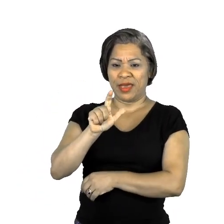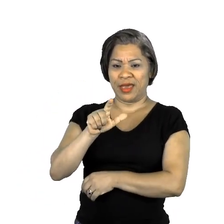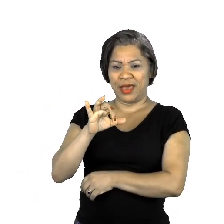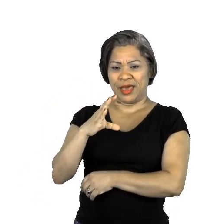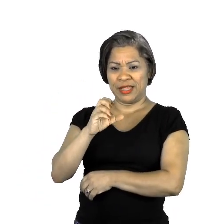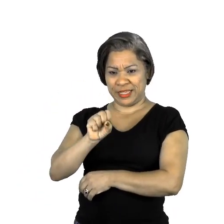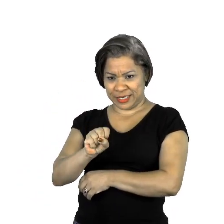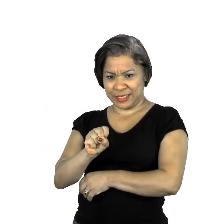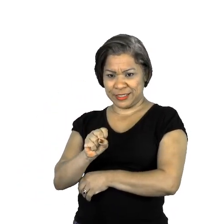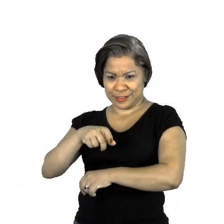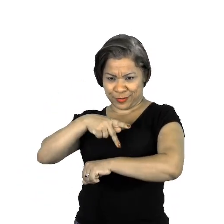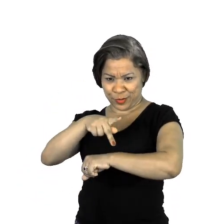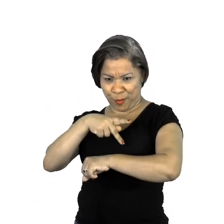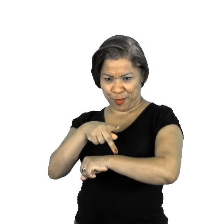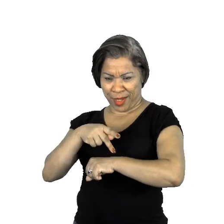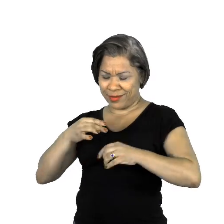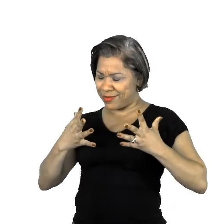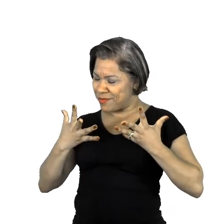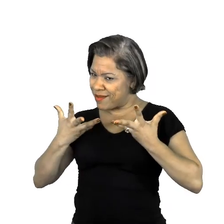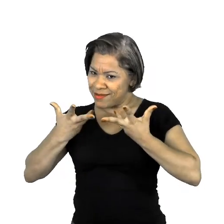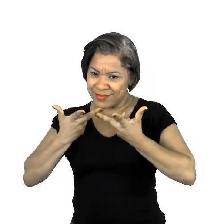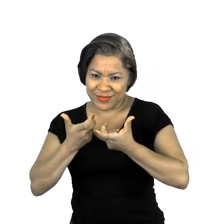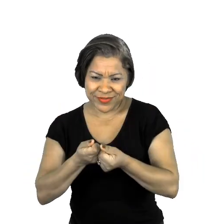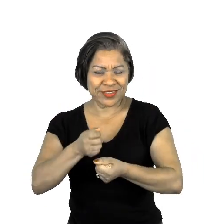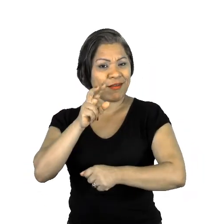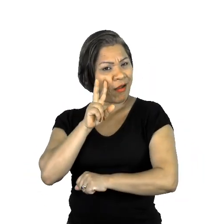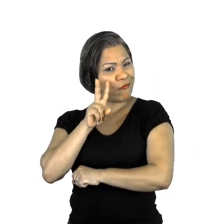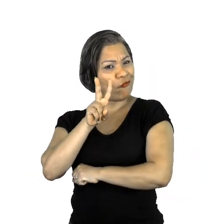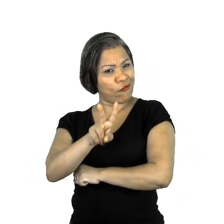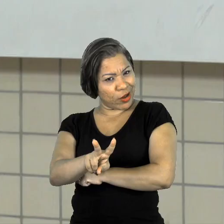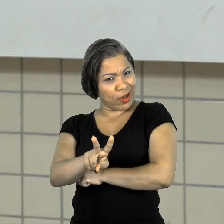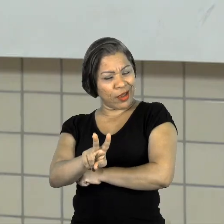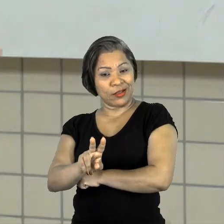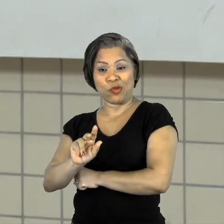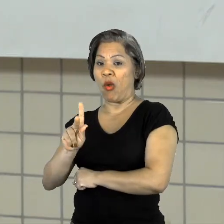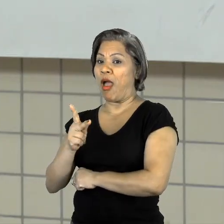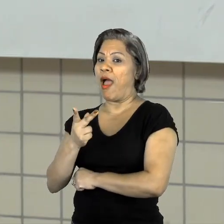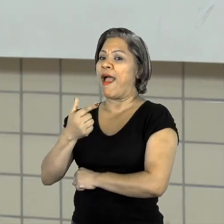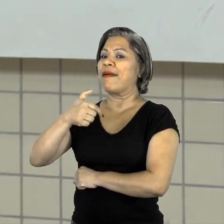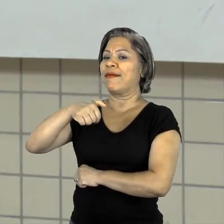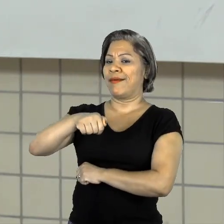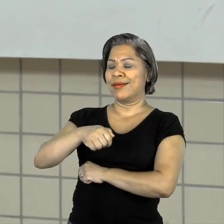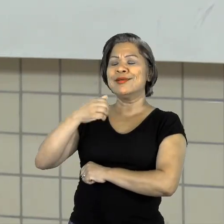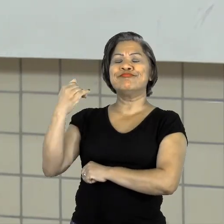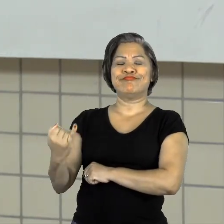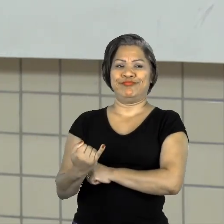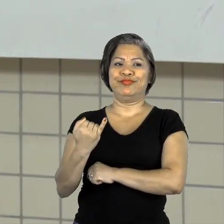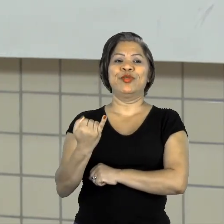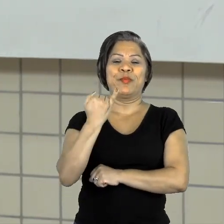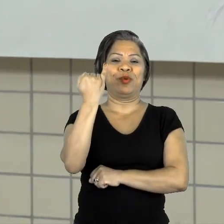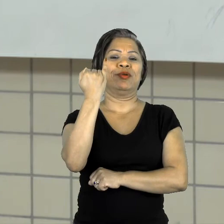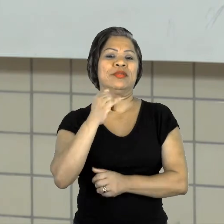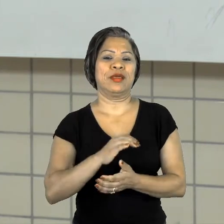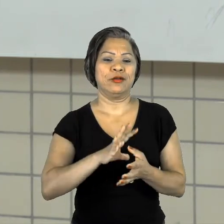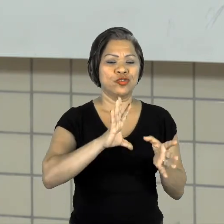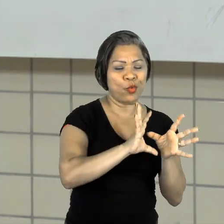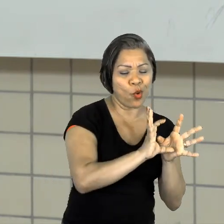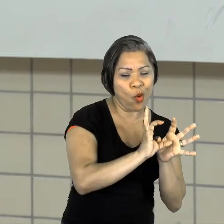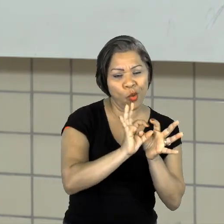só o quanto que as HQs são importantes para o nosso contexto histórico?